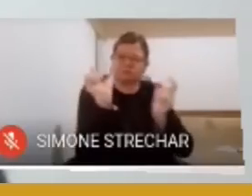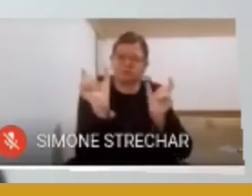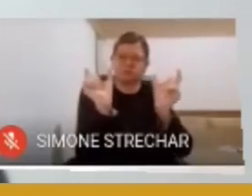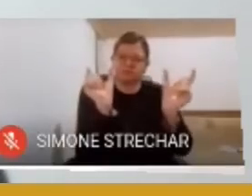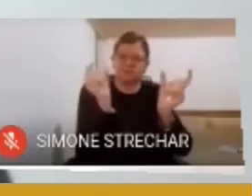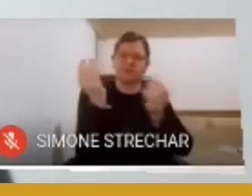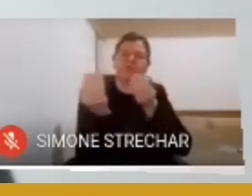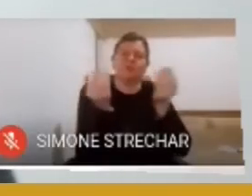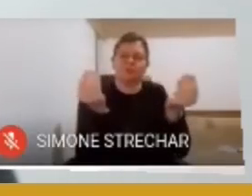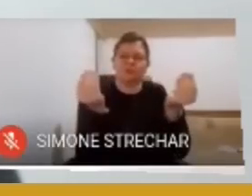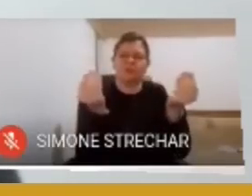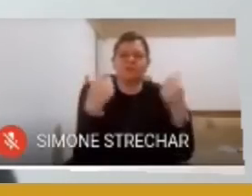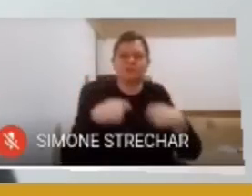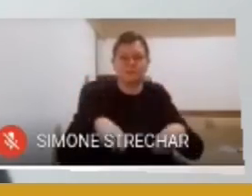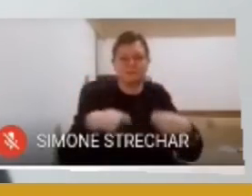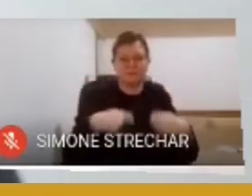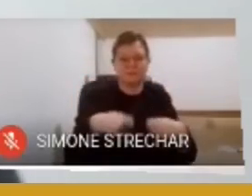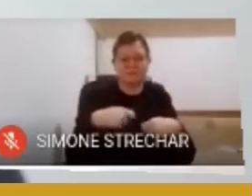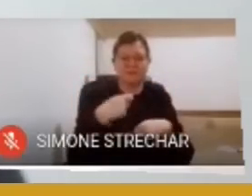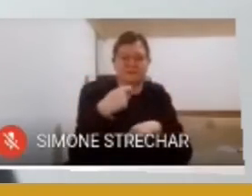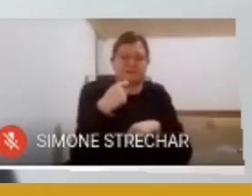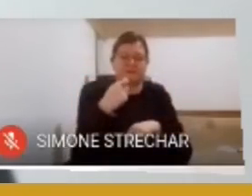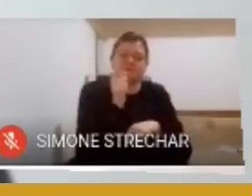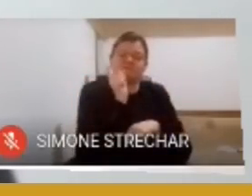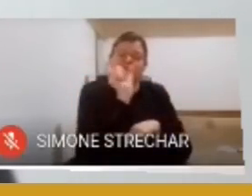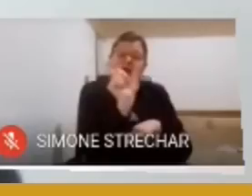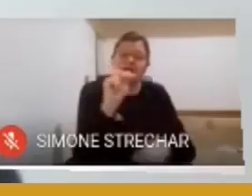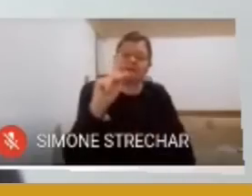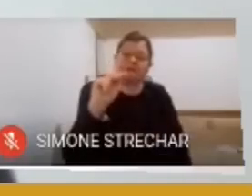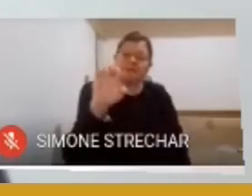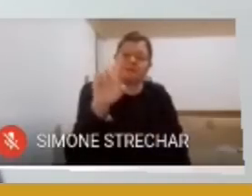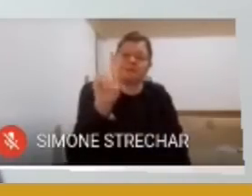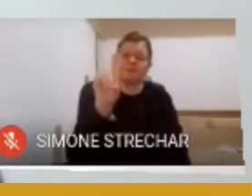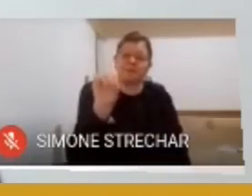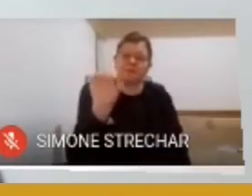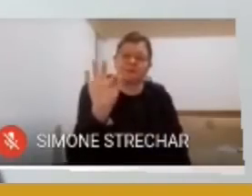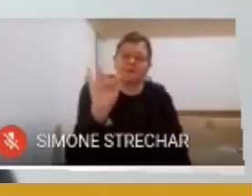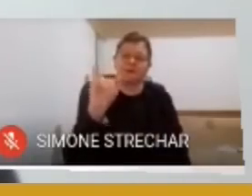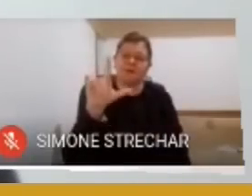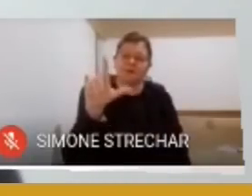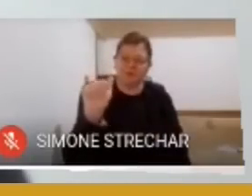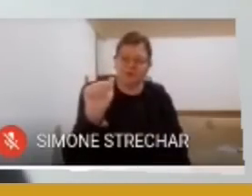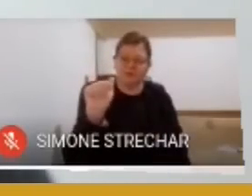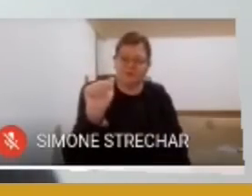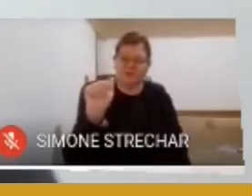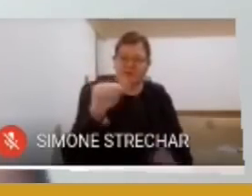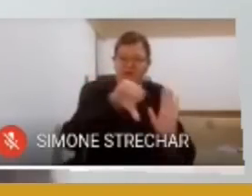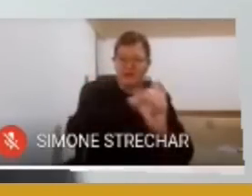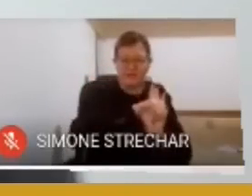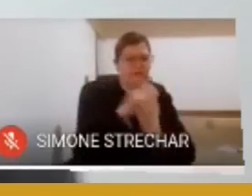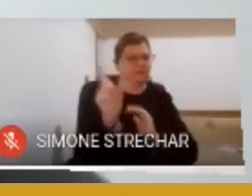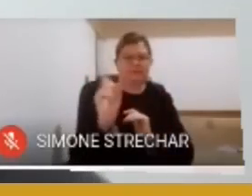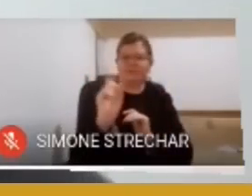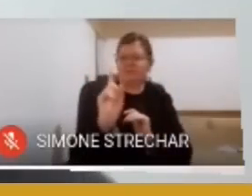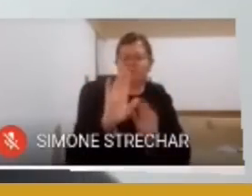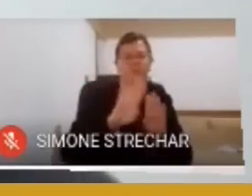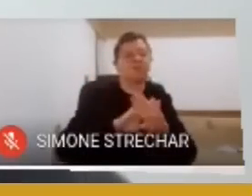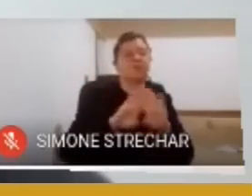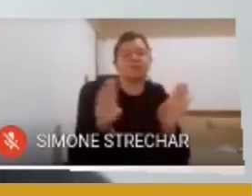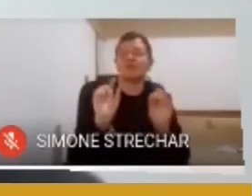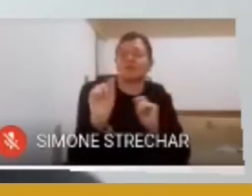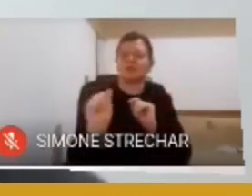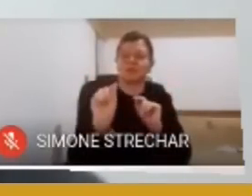O crime é violência sexual, estupro, estupro de vulnerável, ok? E o que o nosso Código Penal